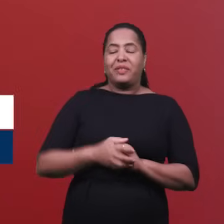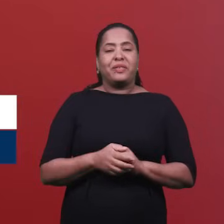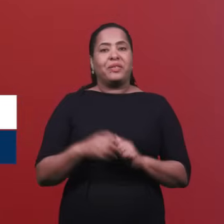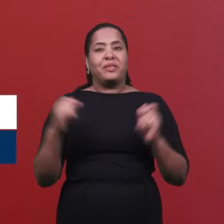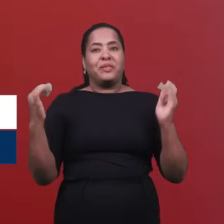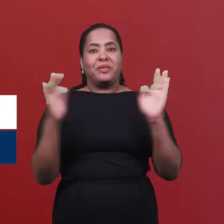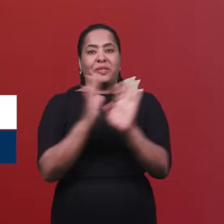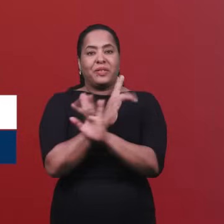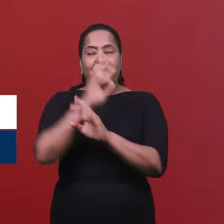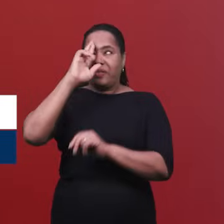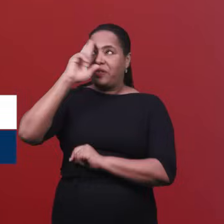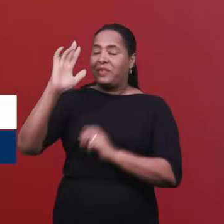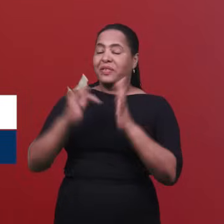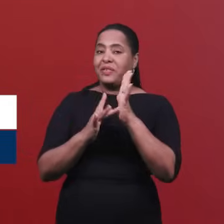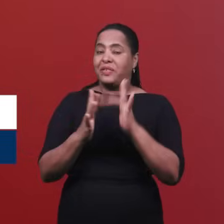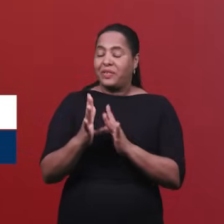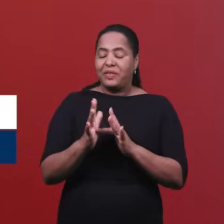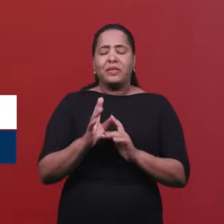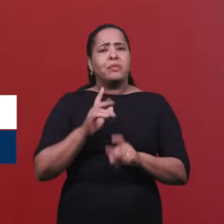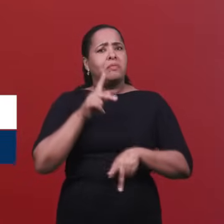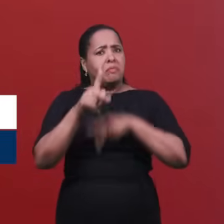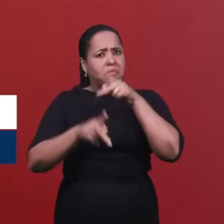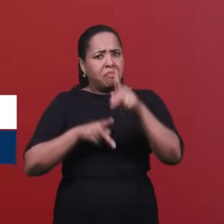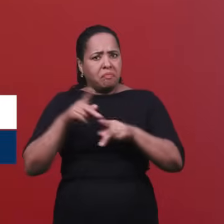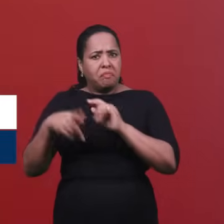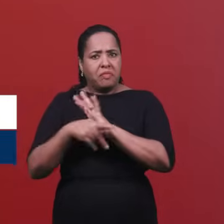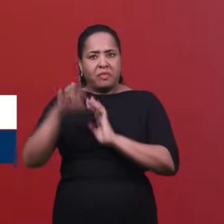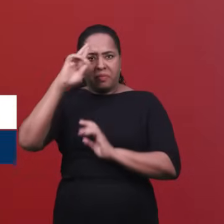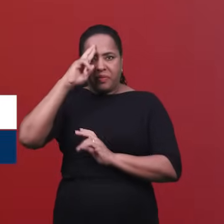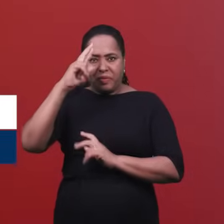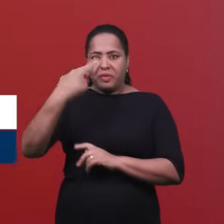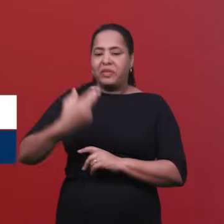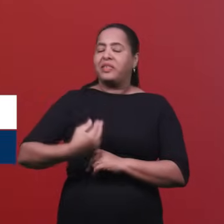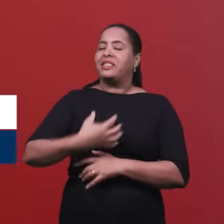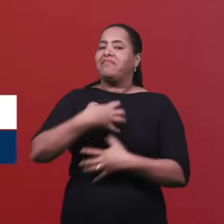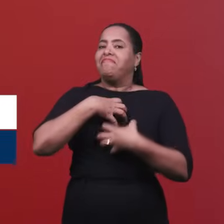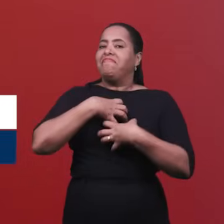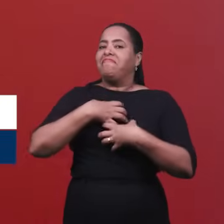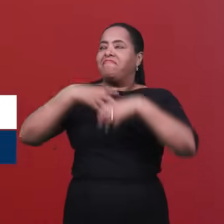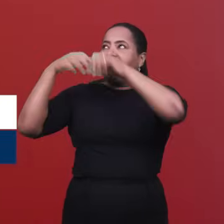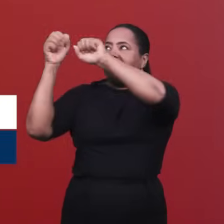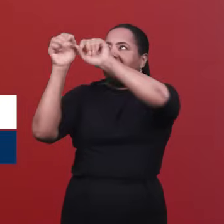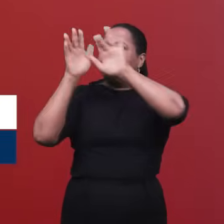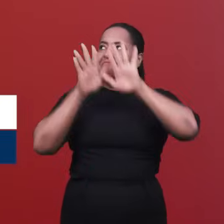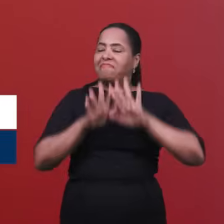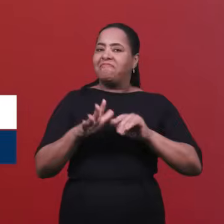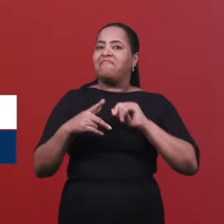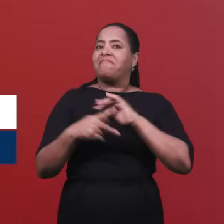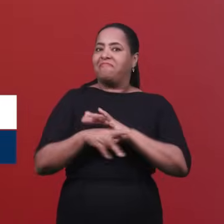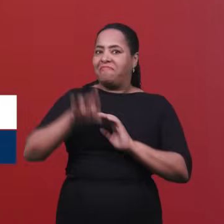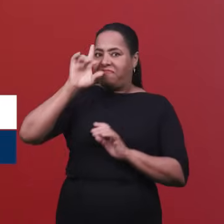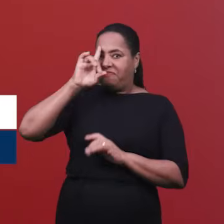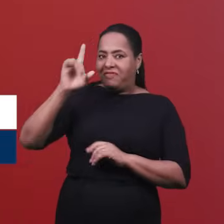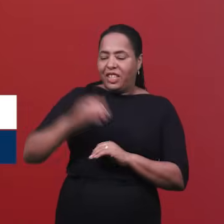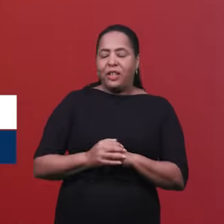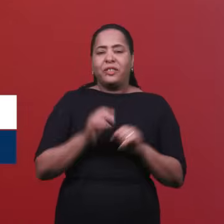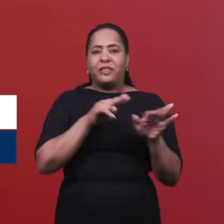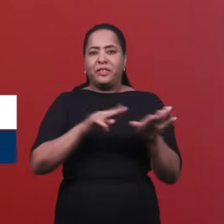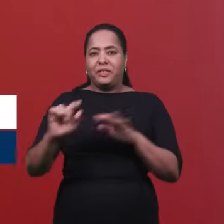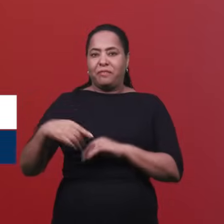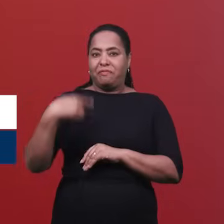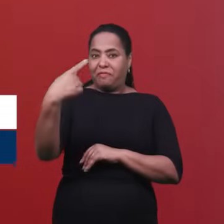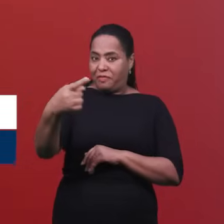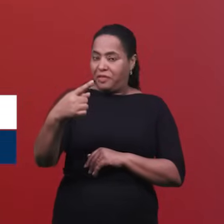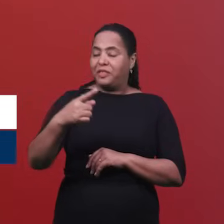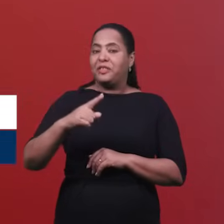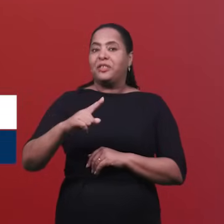Glória a Jesus! O povo do Senhor tem vivido das bênçãos maravilhosas que o Senhor derrama dos céus. Voltaremos na semana que vem com